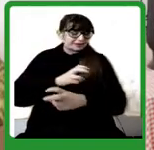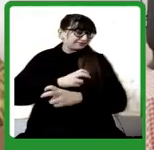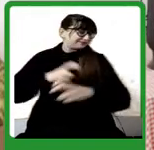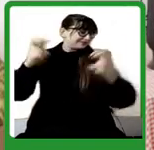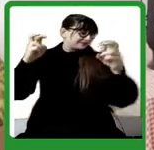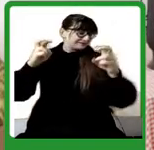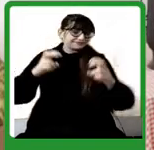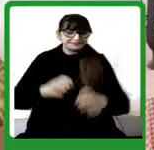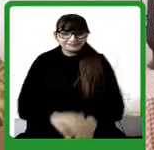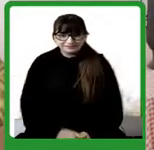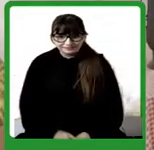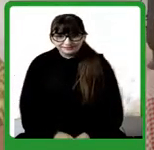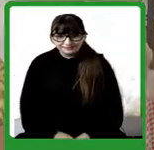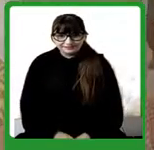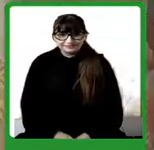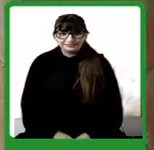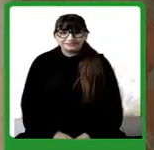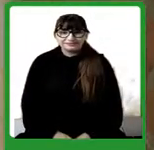ver o que mais que eu anotei aqui, ó.